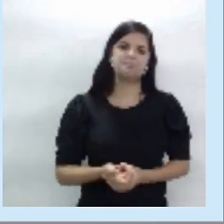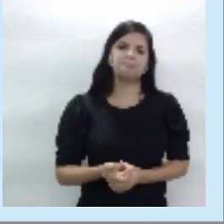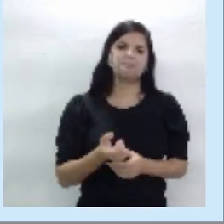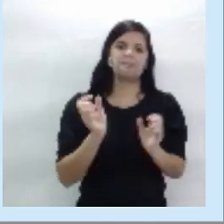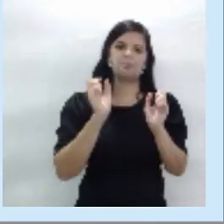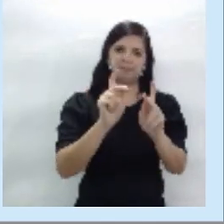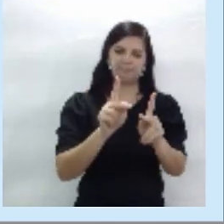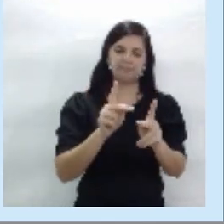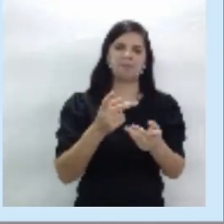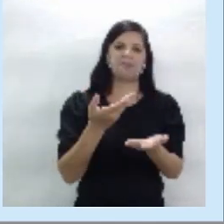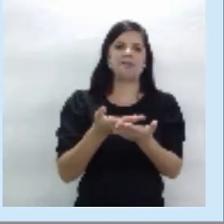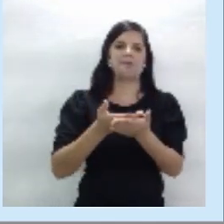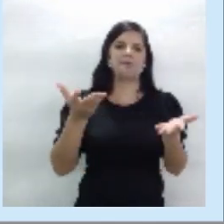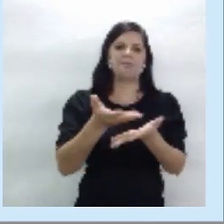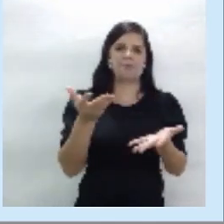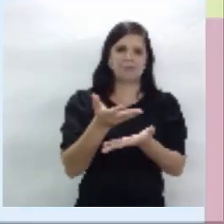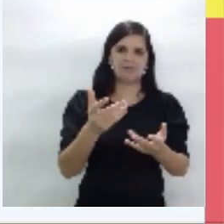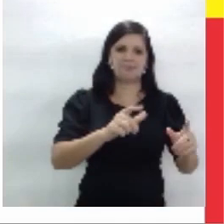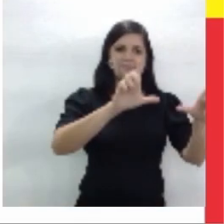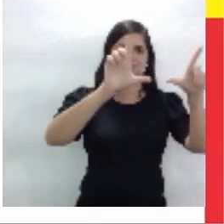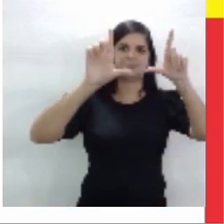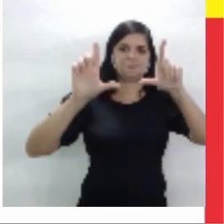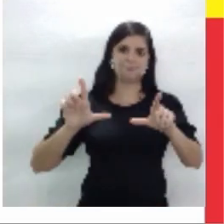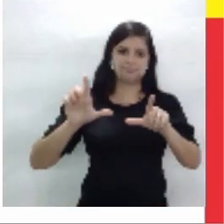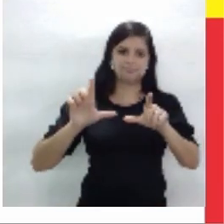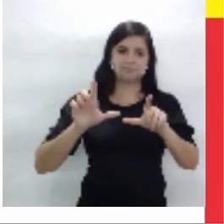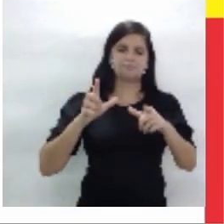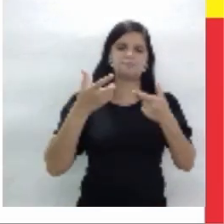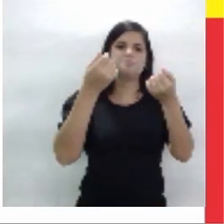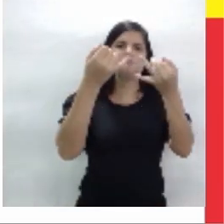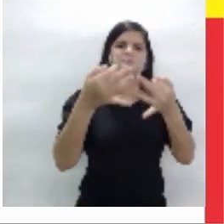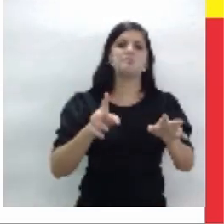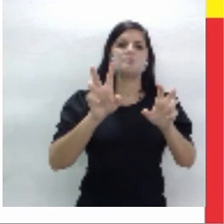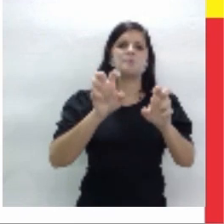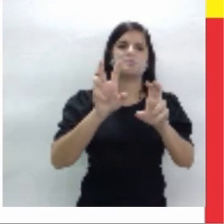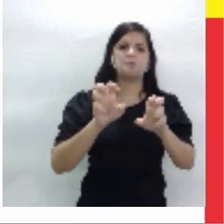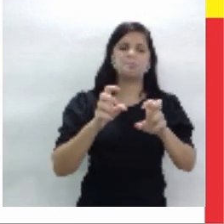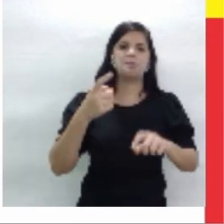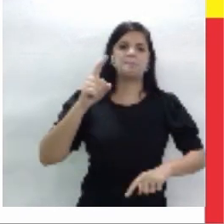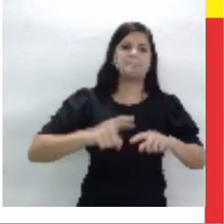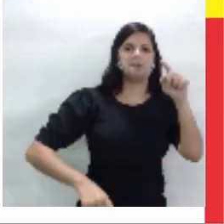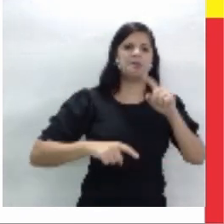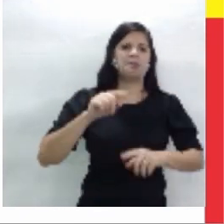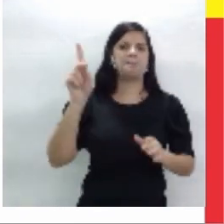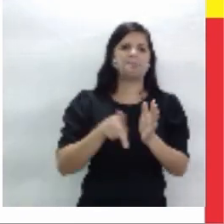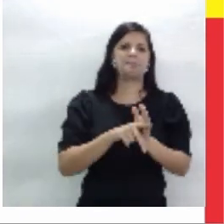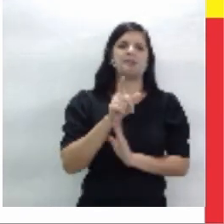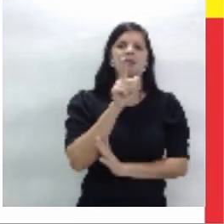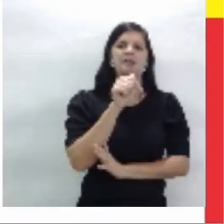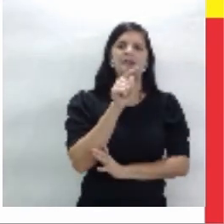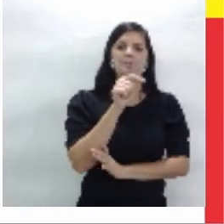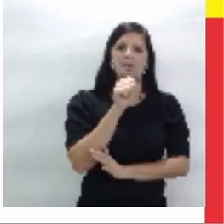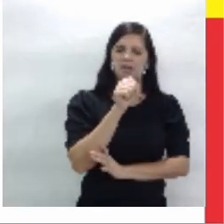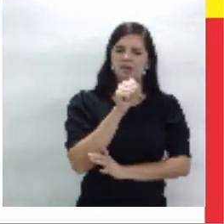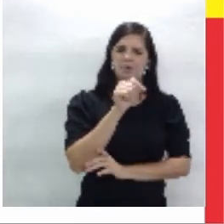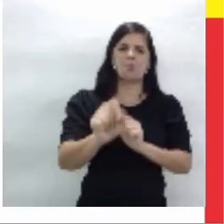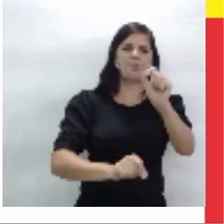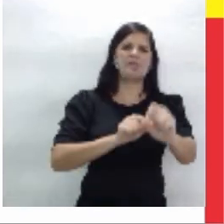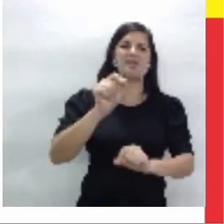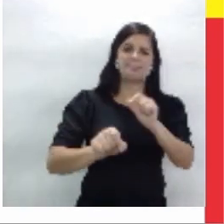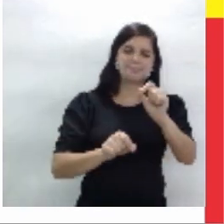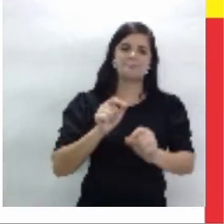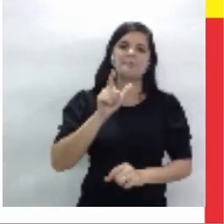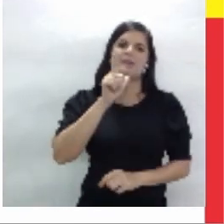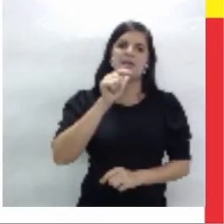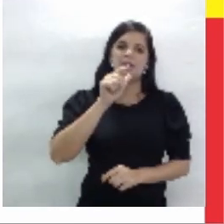nossa aula. Acompanha na tela, por favor. Vamos falar um pouquinho sobre recurso hídrico, tá? O que é que são recurso hídrico? São águas,